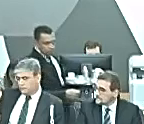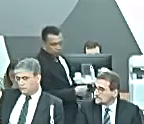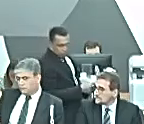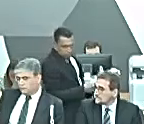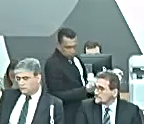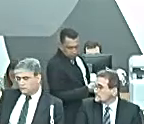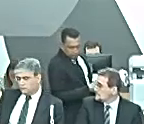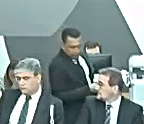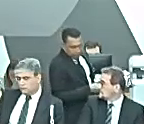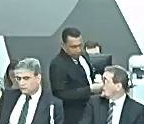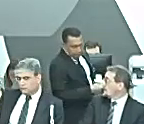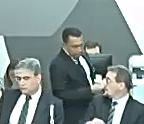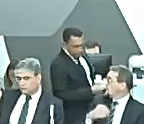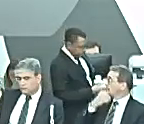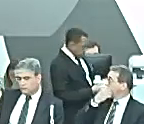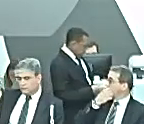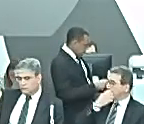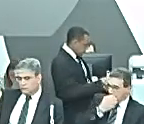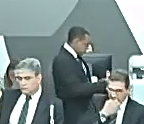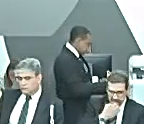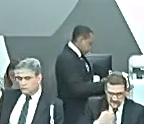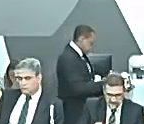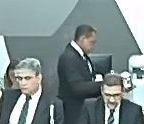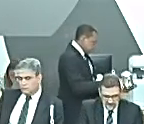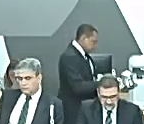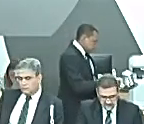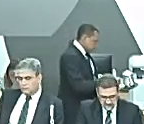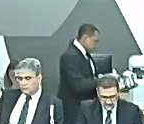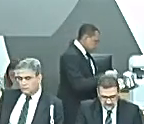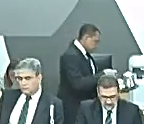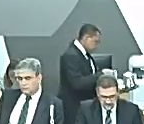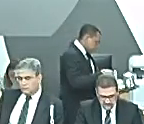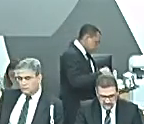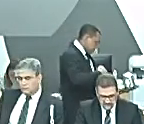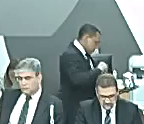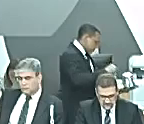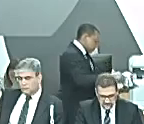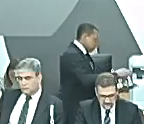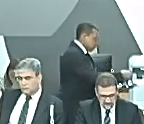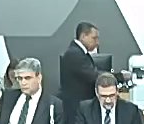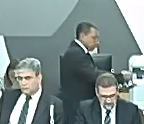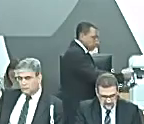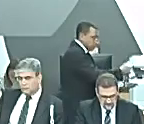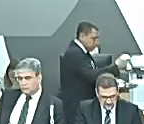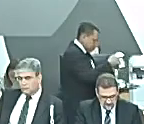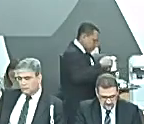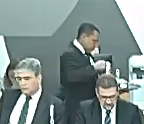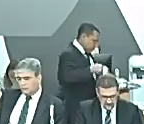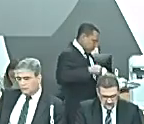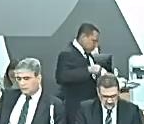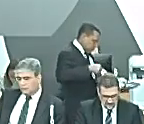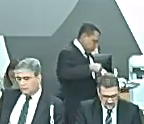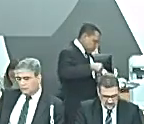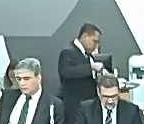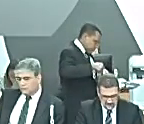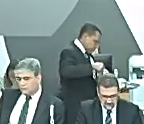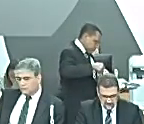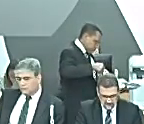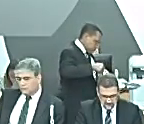resolveria pontos e deu o exemplo de uma sugestão ok com a palavra